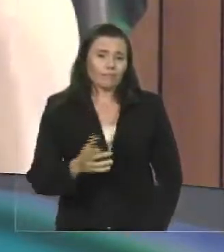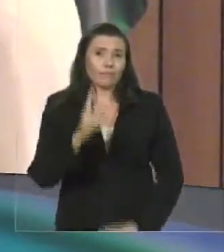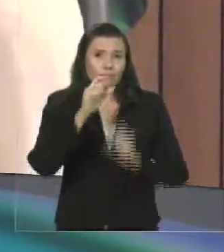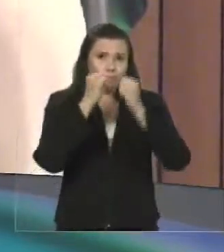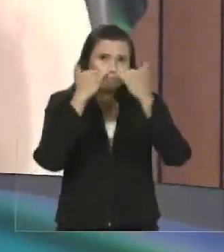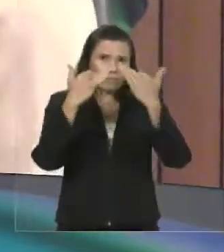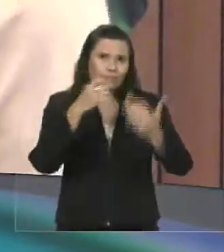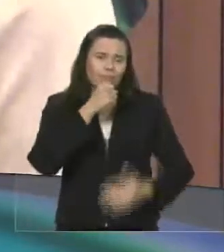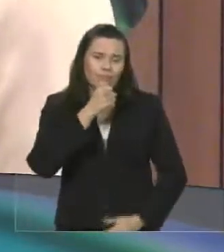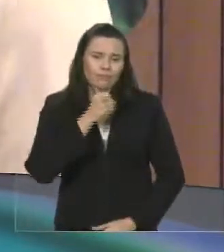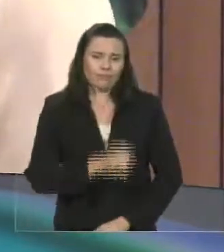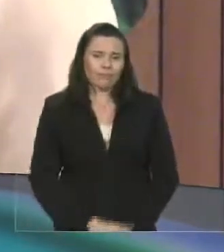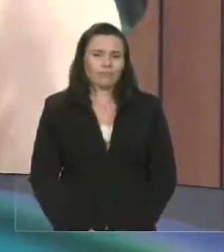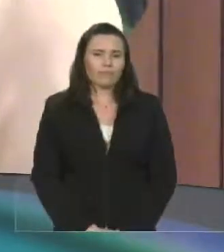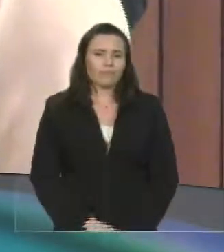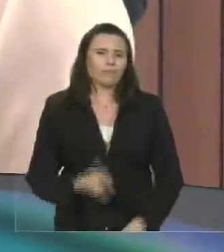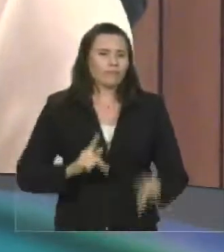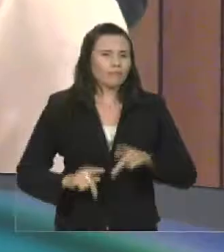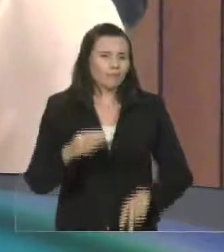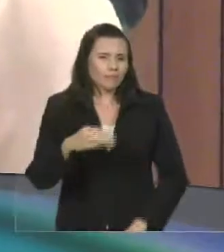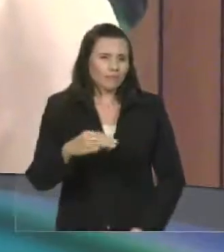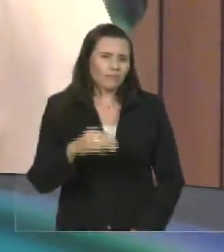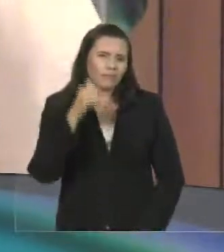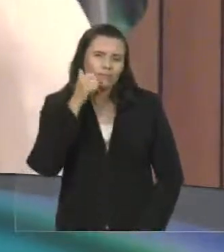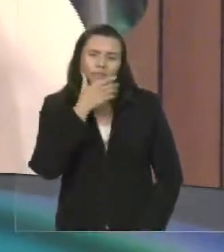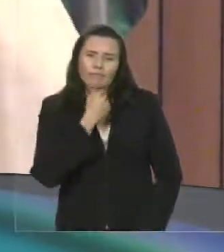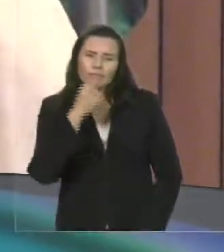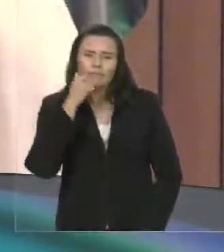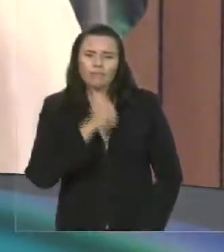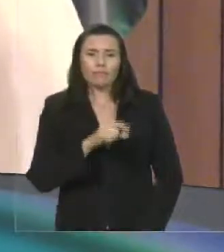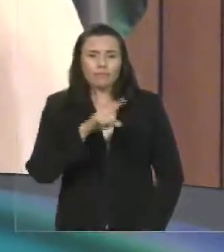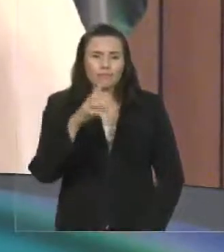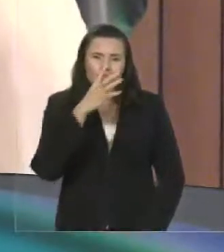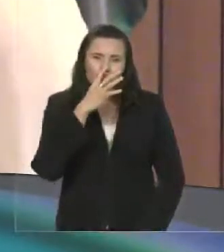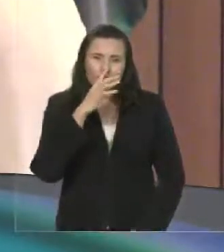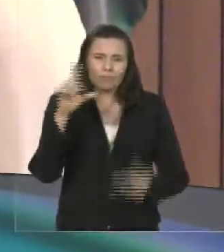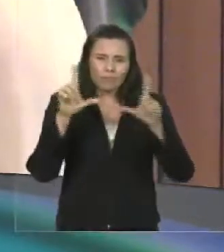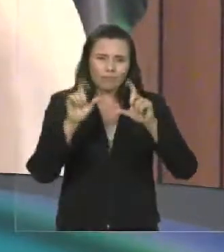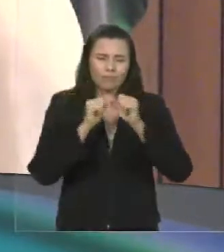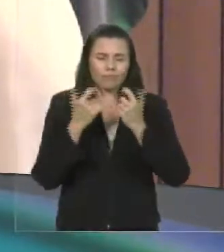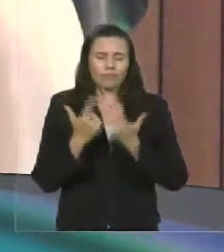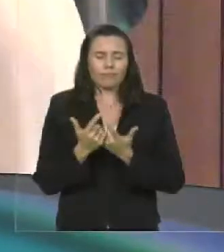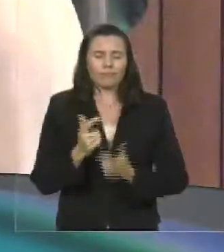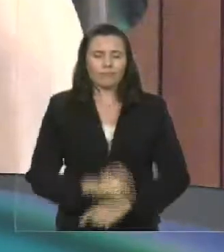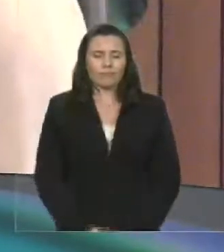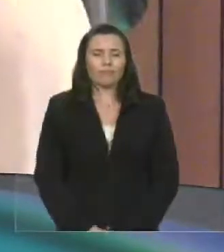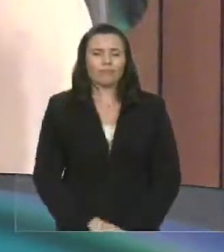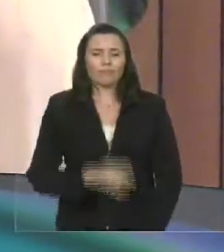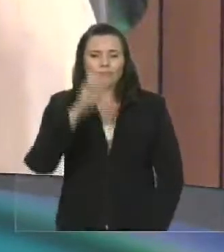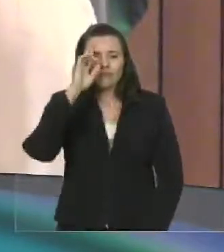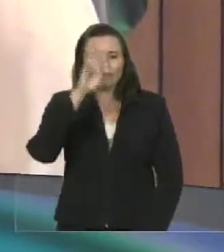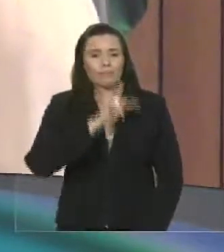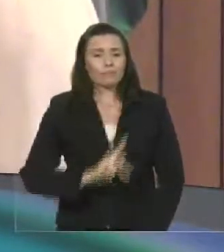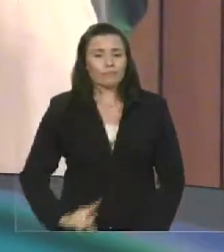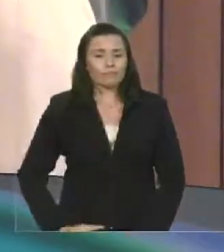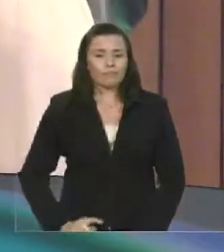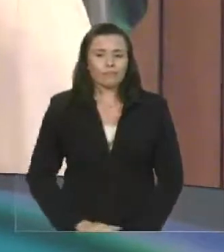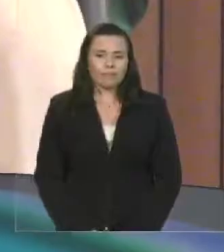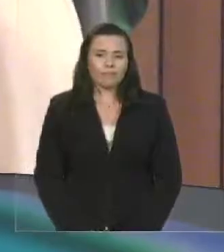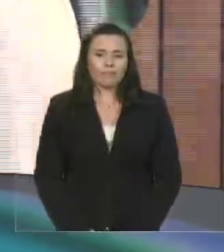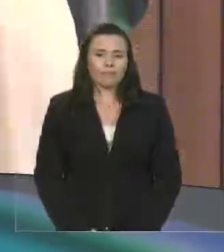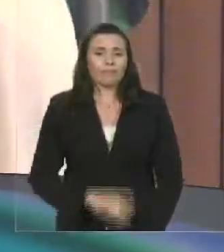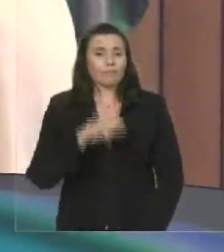maranhenses, senhores e senhoras que nos assistem através da TV Assembleia. Senhor presidente,